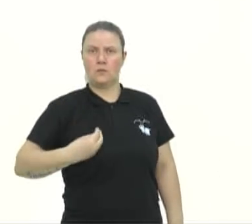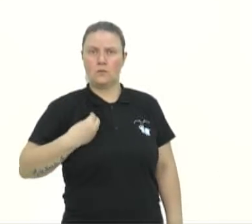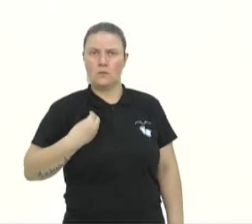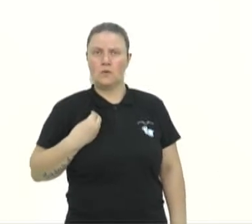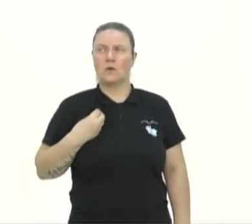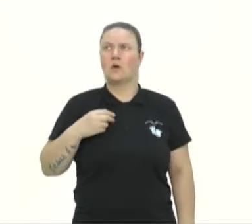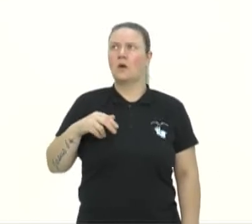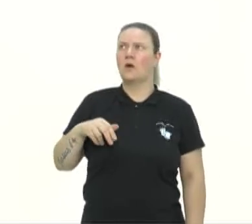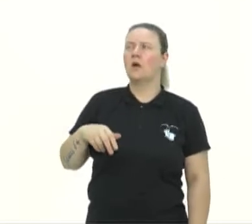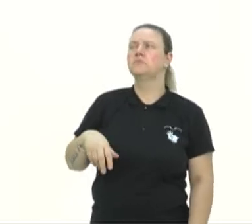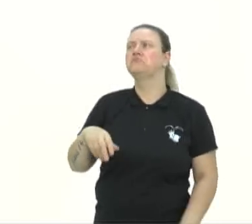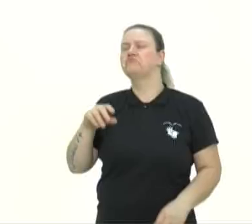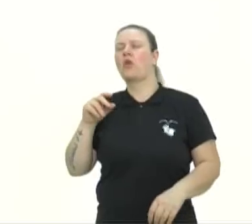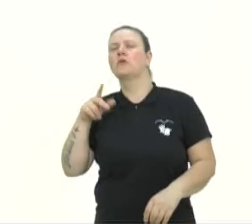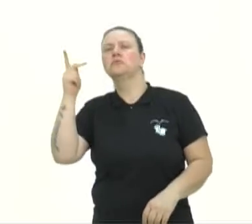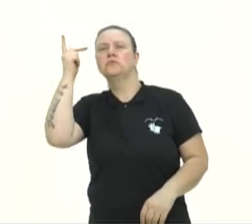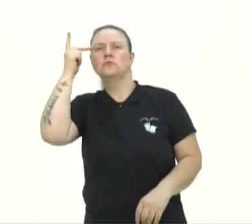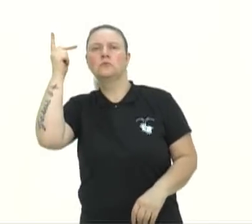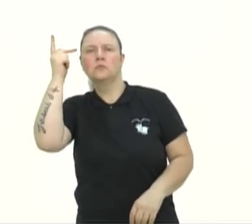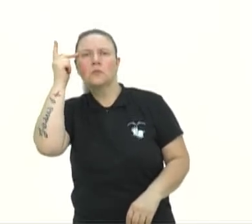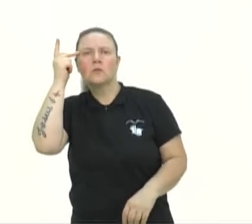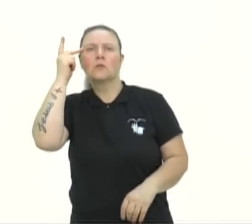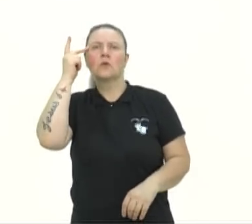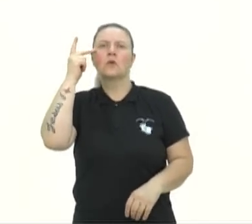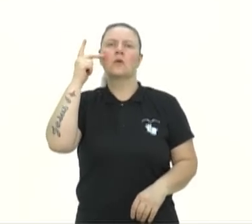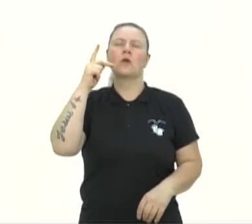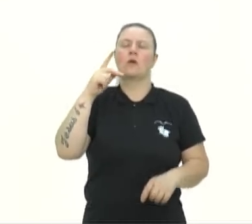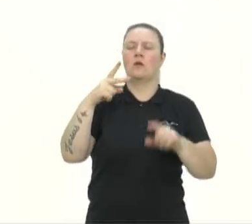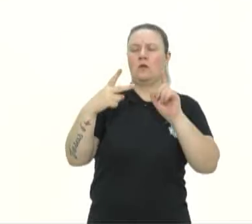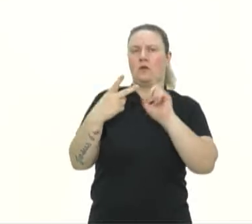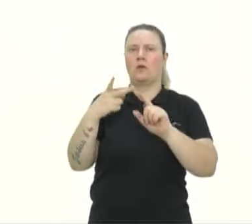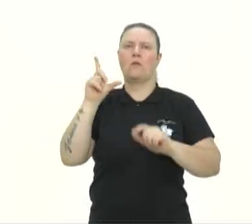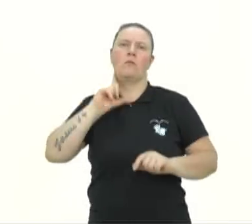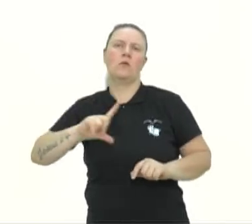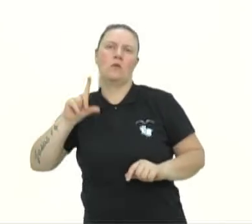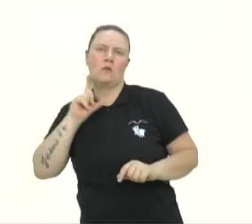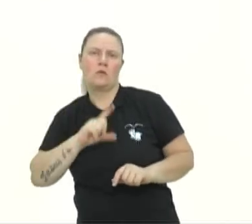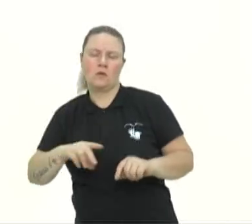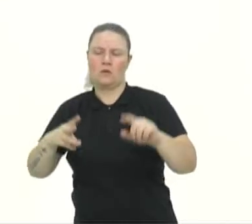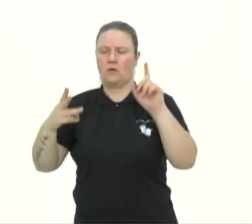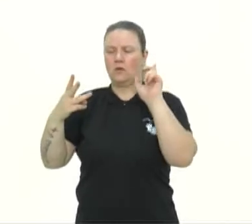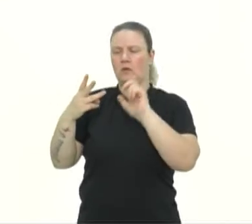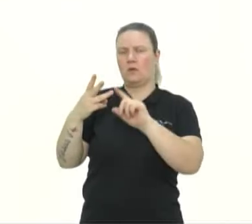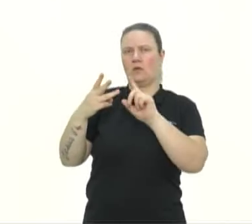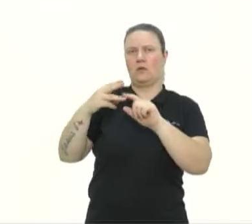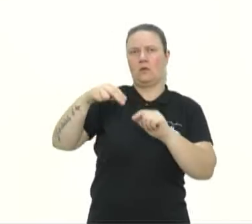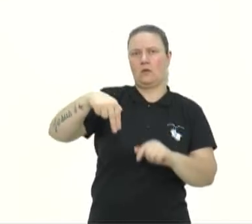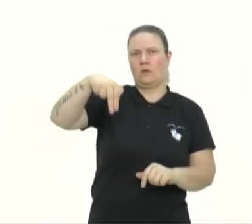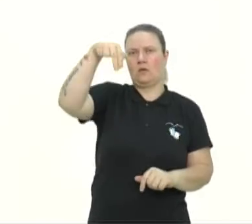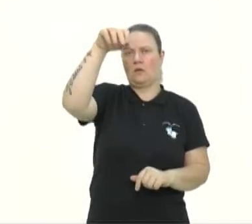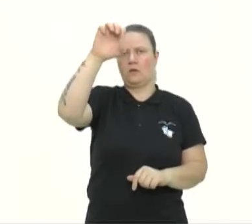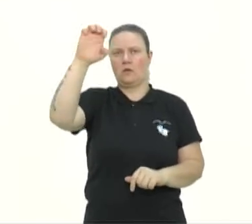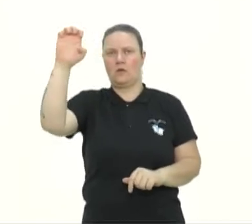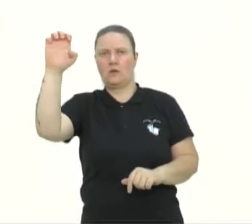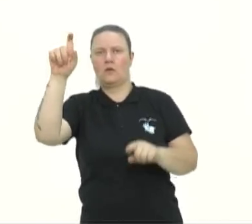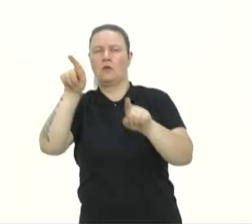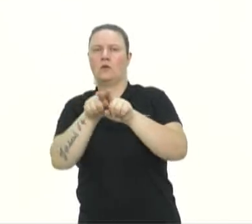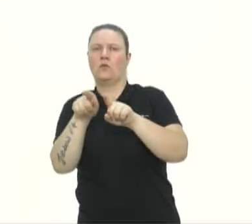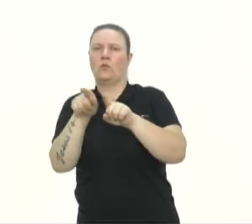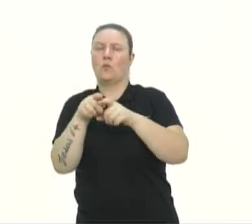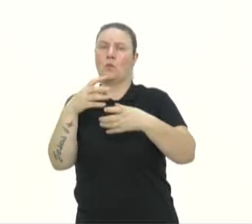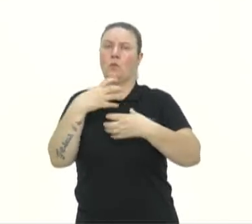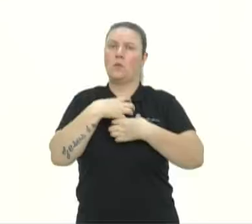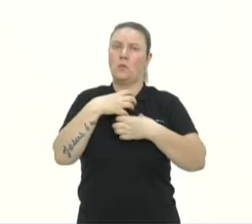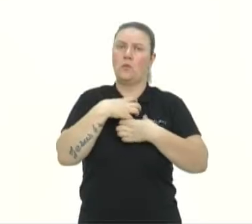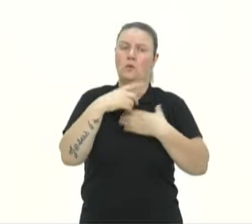de São Paulo, da região de Minas Gerais e também da região Nordeste. Dessa forma, os